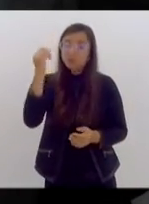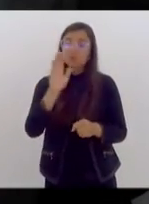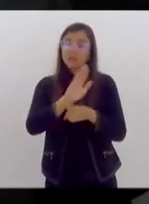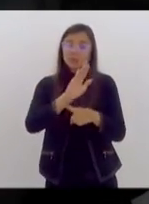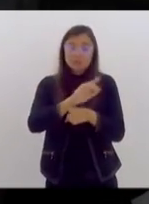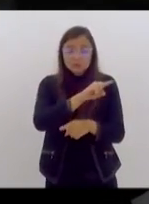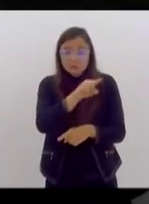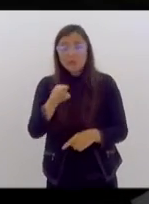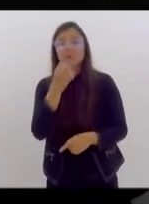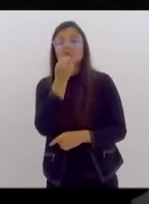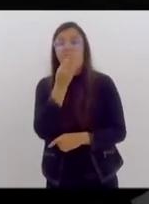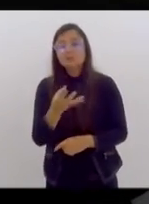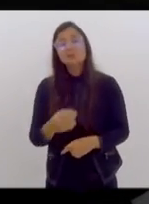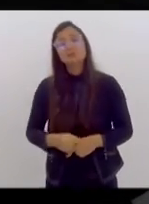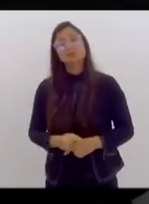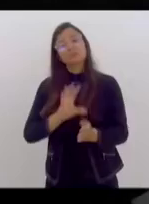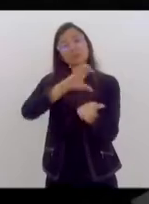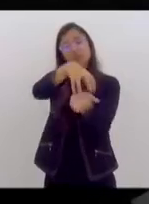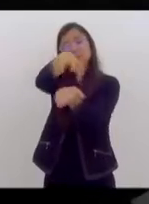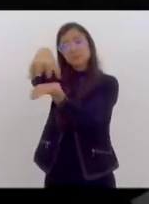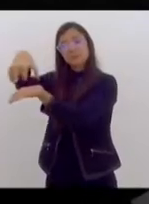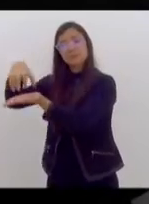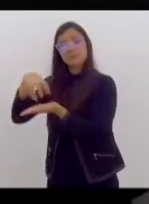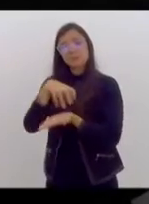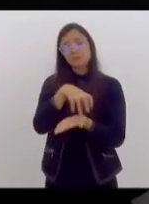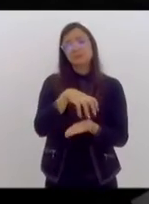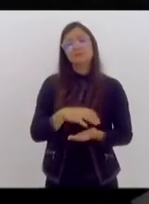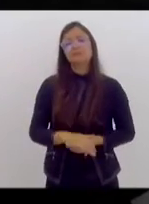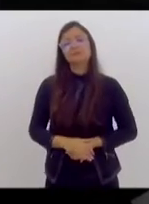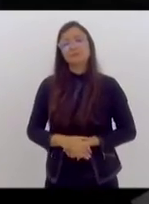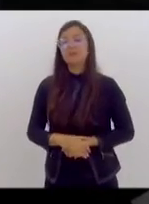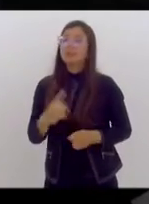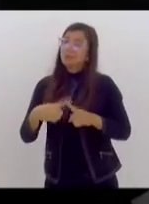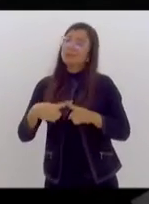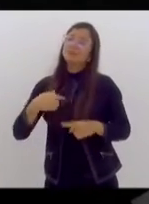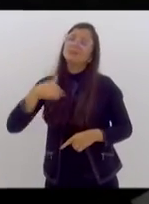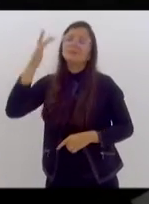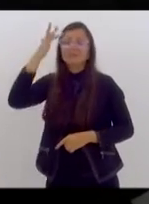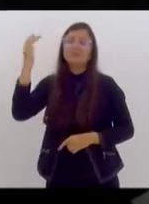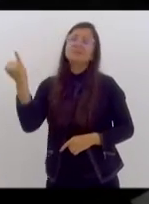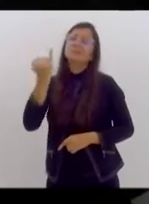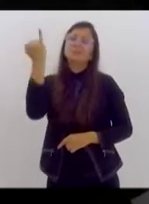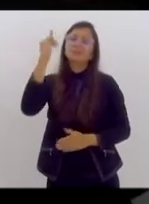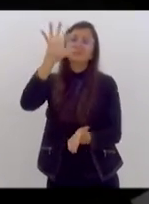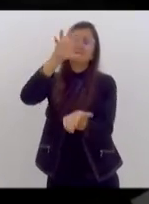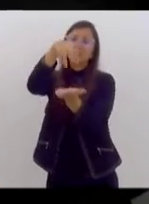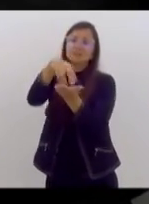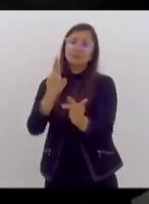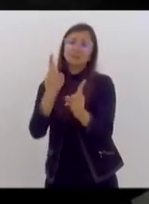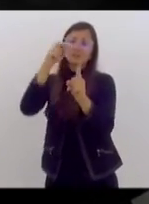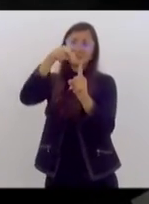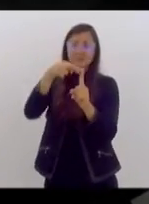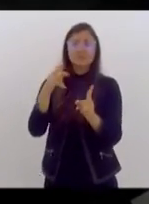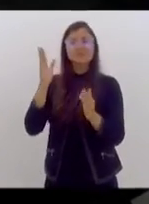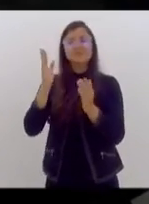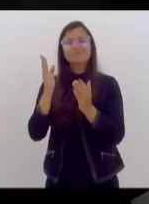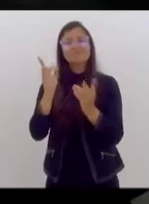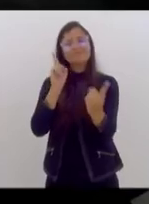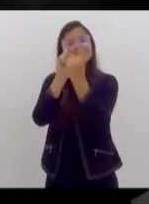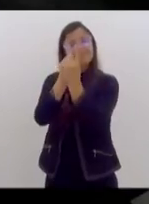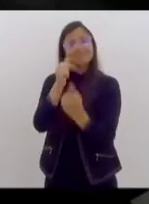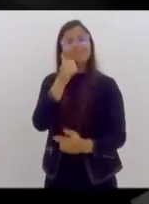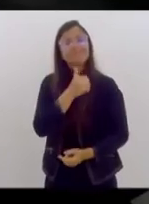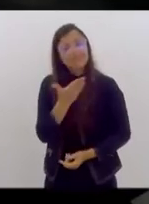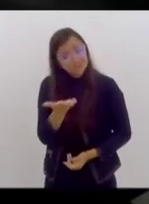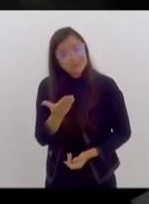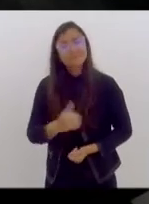nos centros É nos centros de Porque para mim importantíssimo e centros de referência de Atendimento à Mulher E aí então a gente